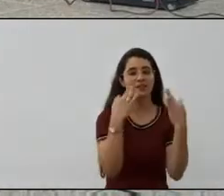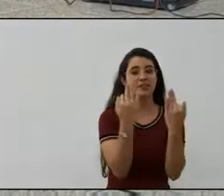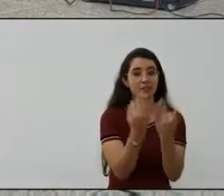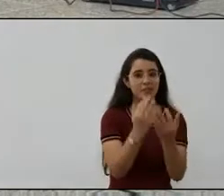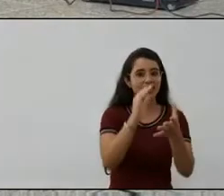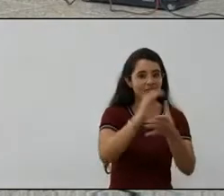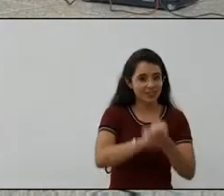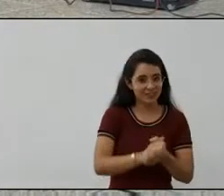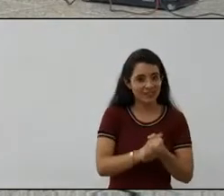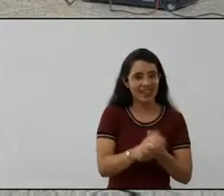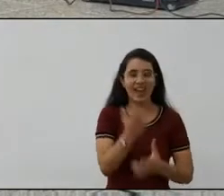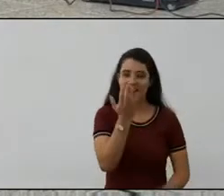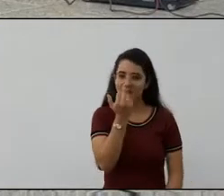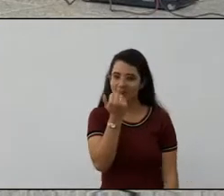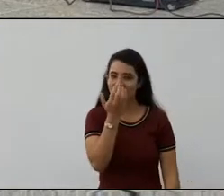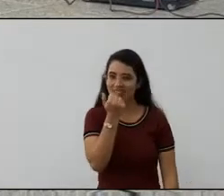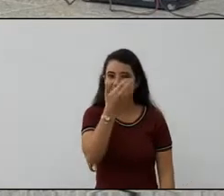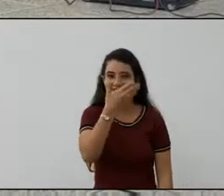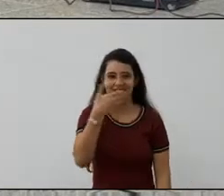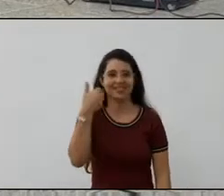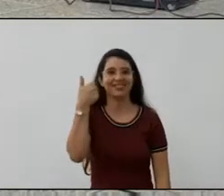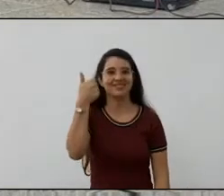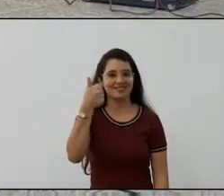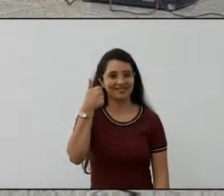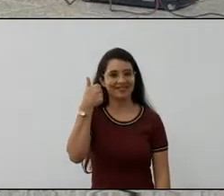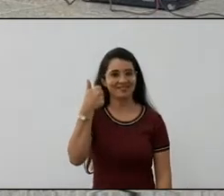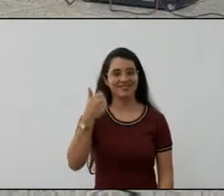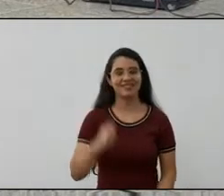temperado. Glória a Jesus!